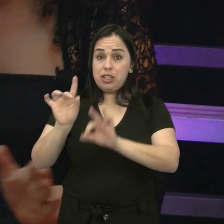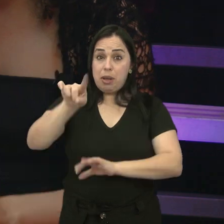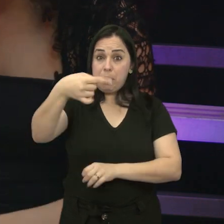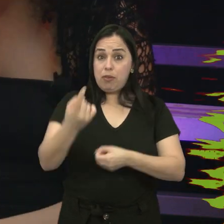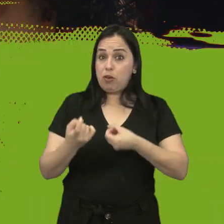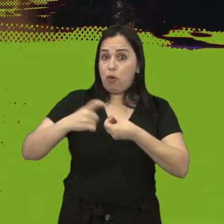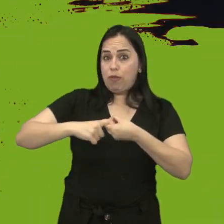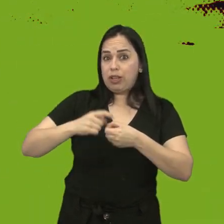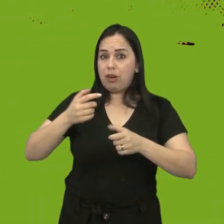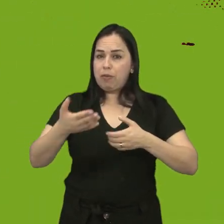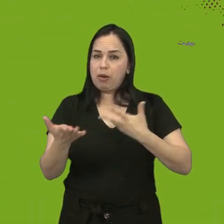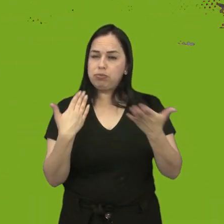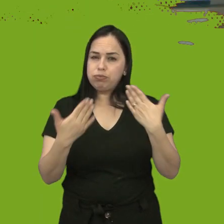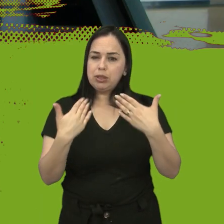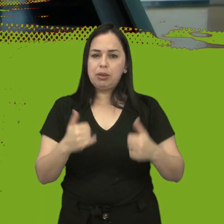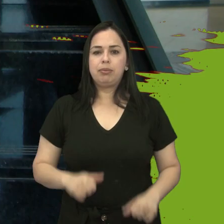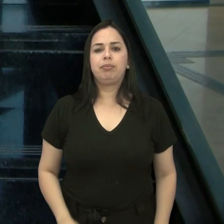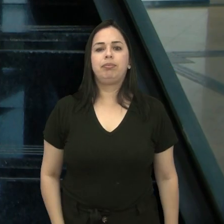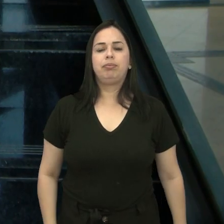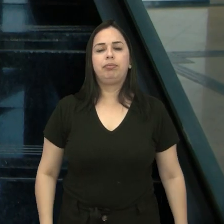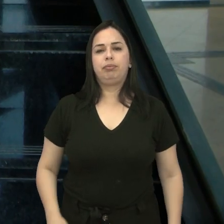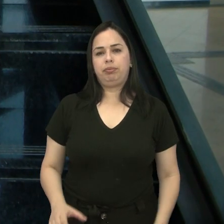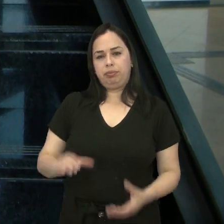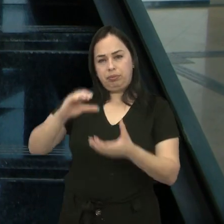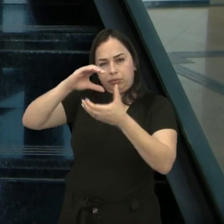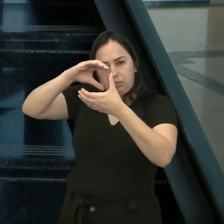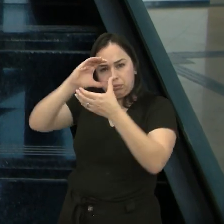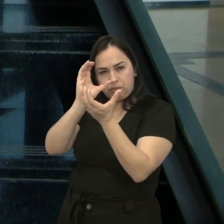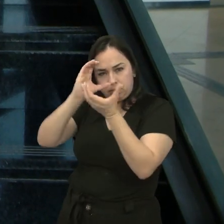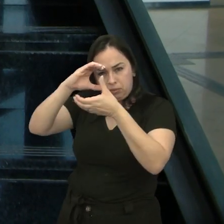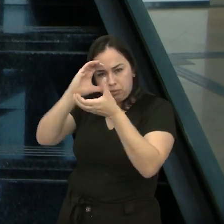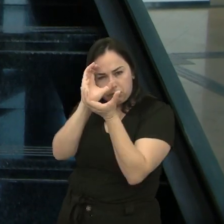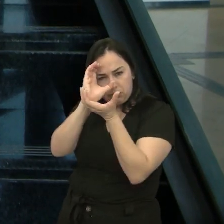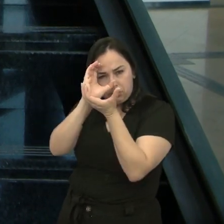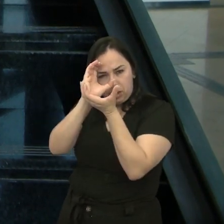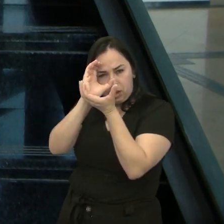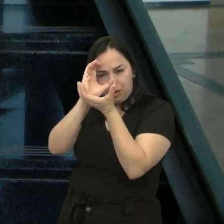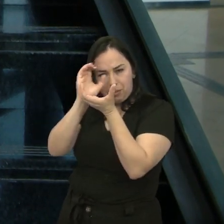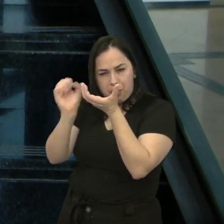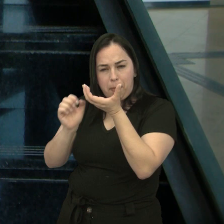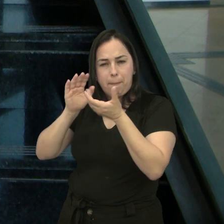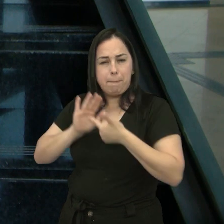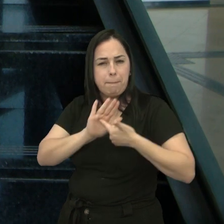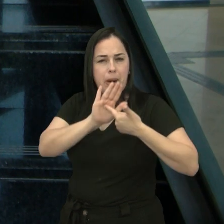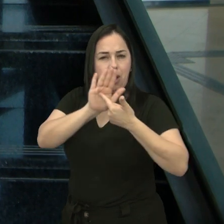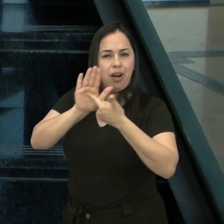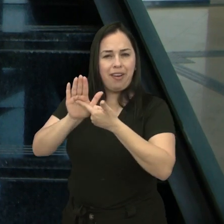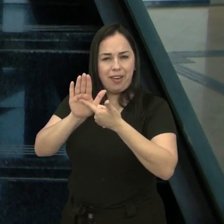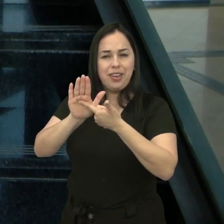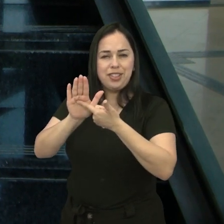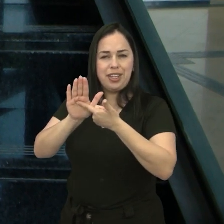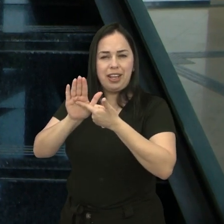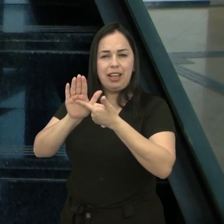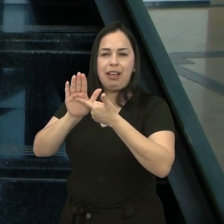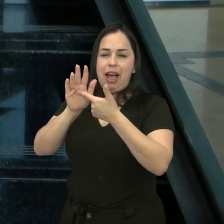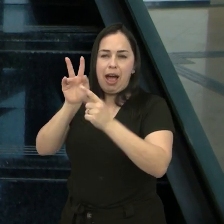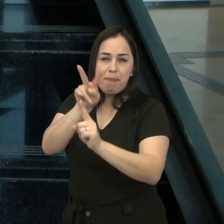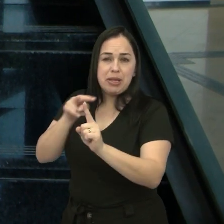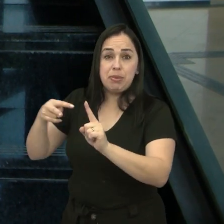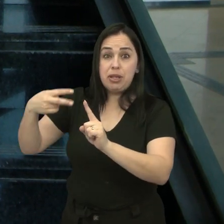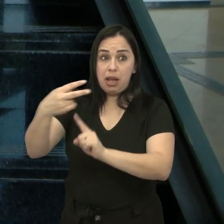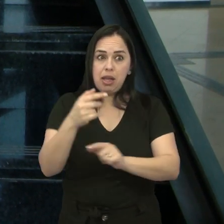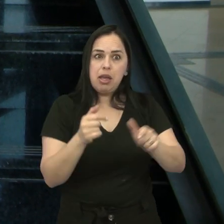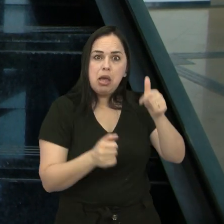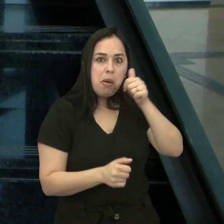conversar mais com a Nadine. Se a fotografia é a literatura do olhar, mulheres são grandes contadoras de histórias, até